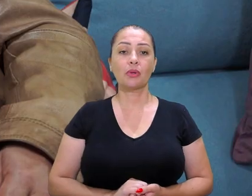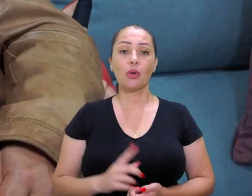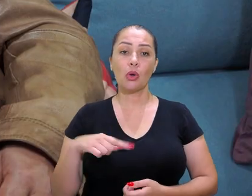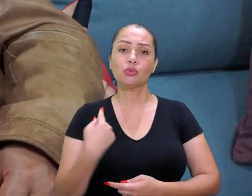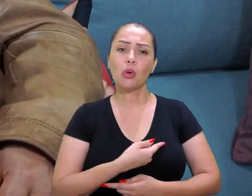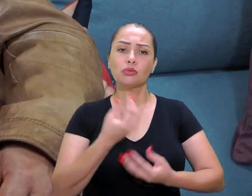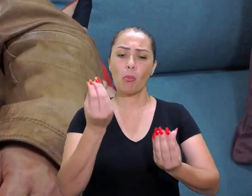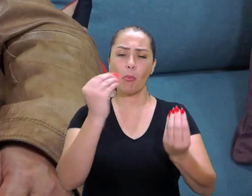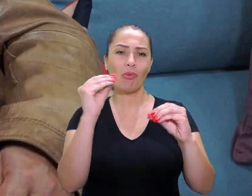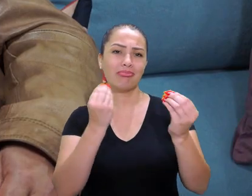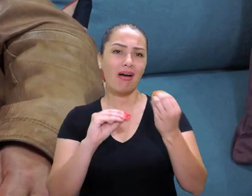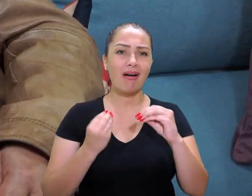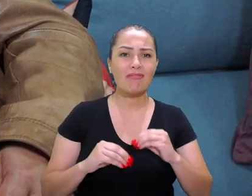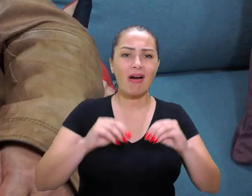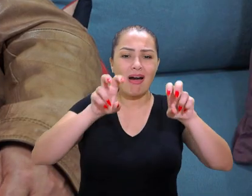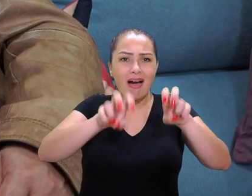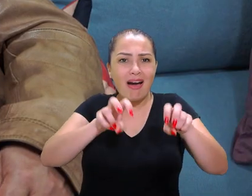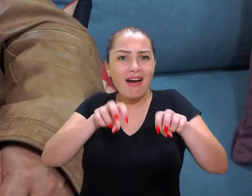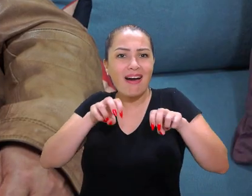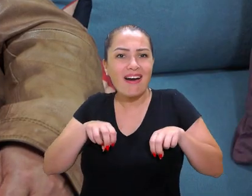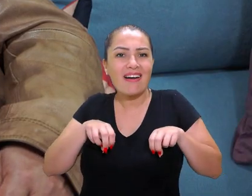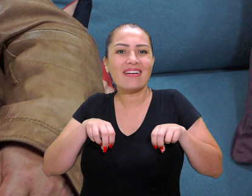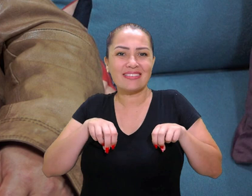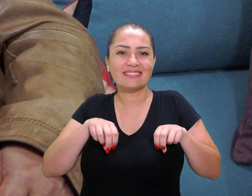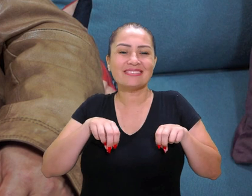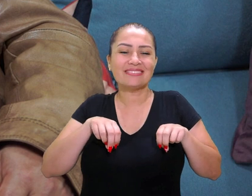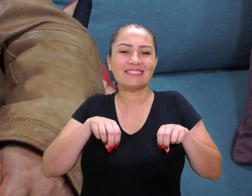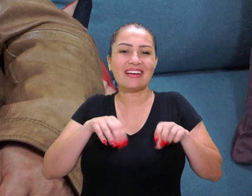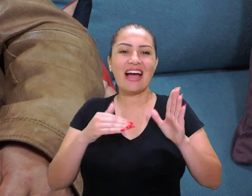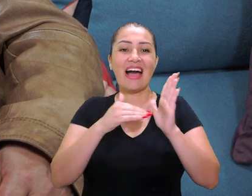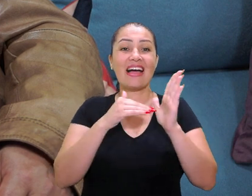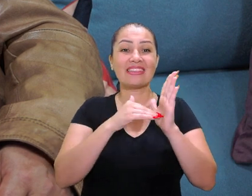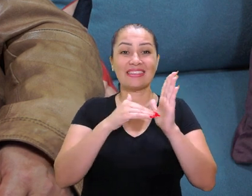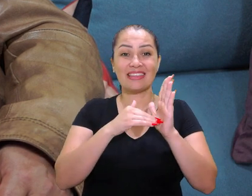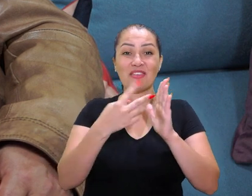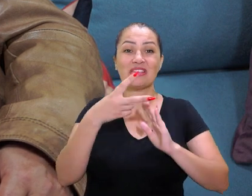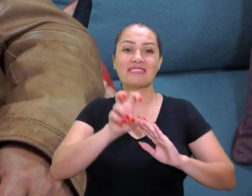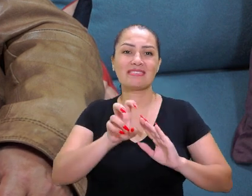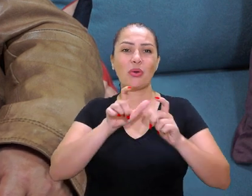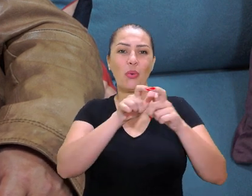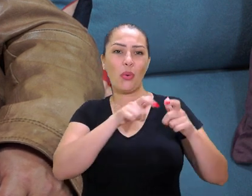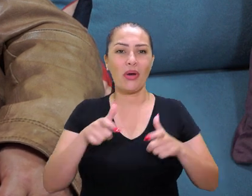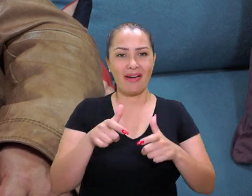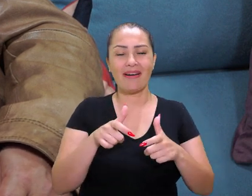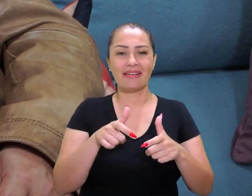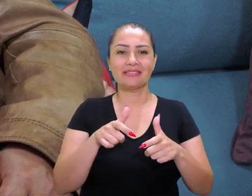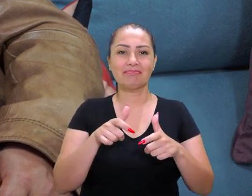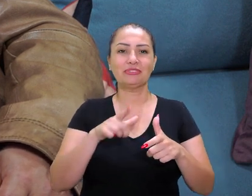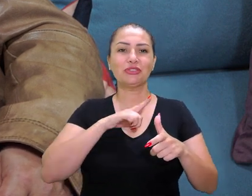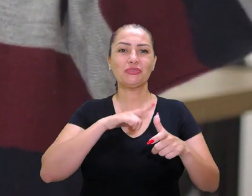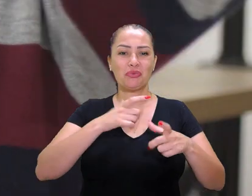montamos arquibancadas de até 25 lugares, nós tivemos no espaço, foi